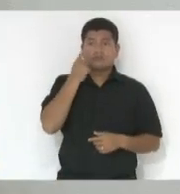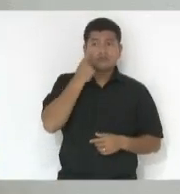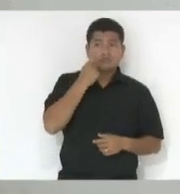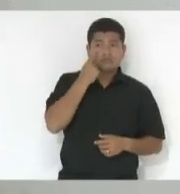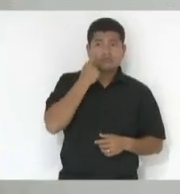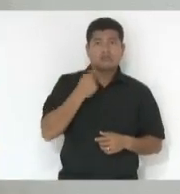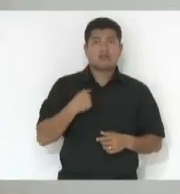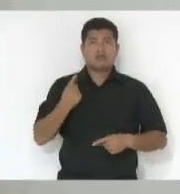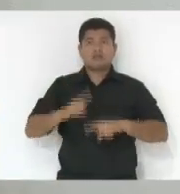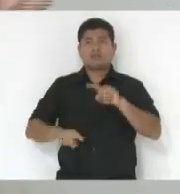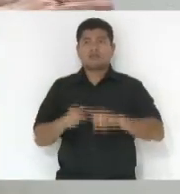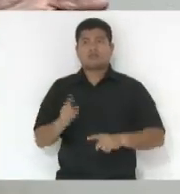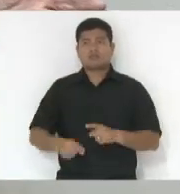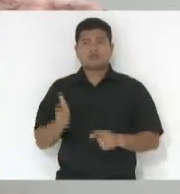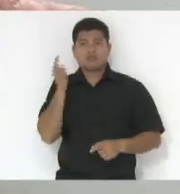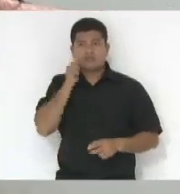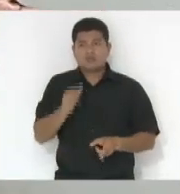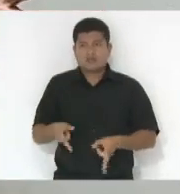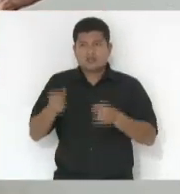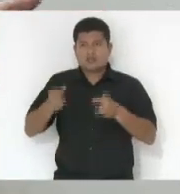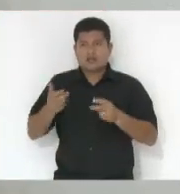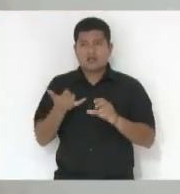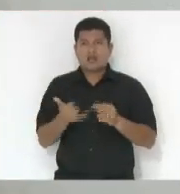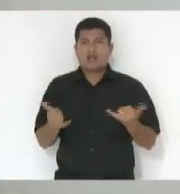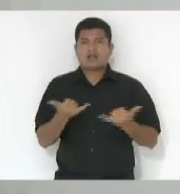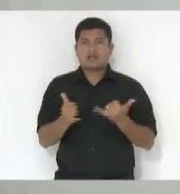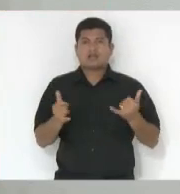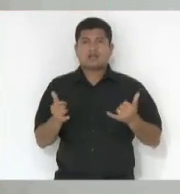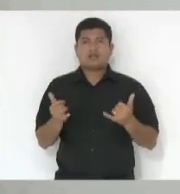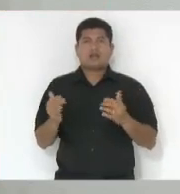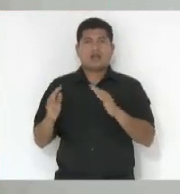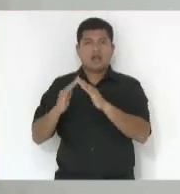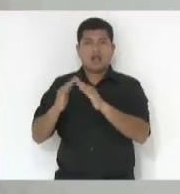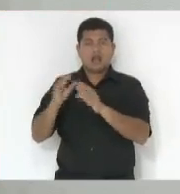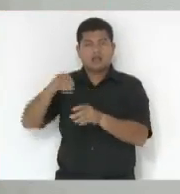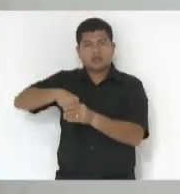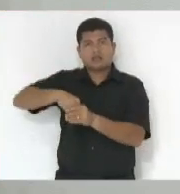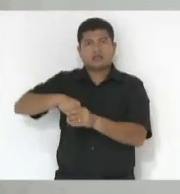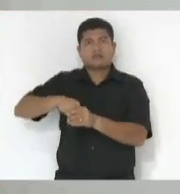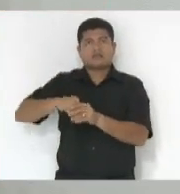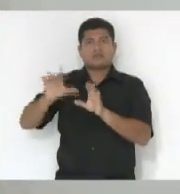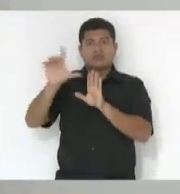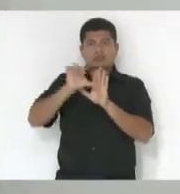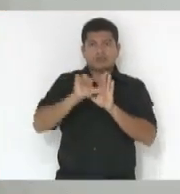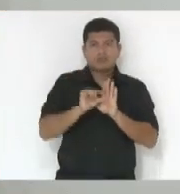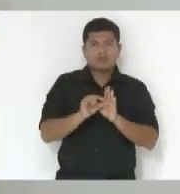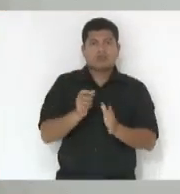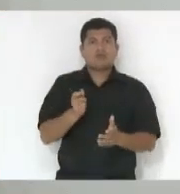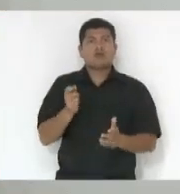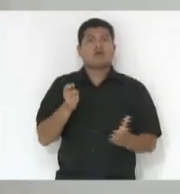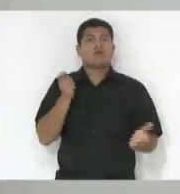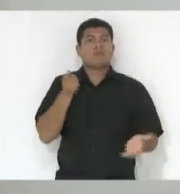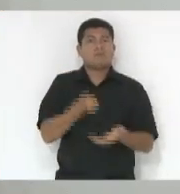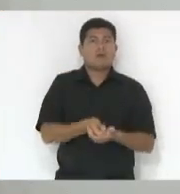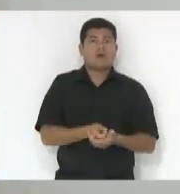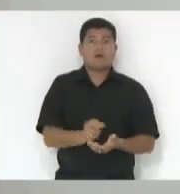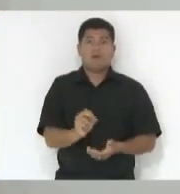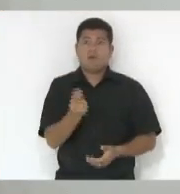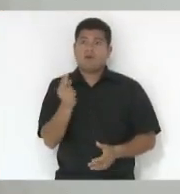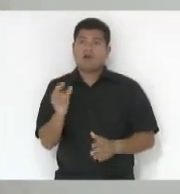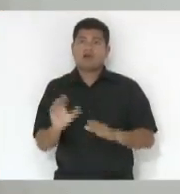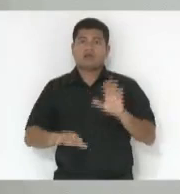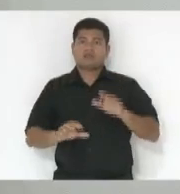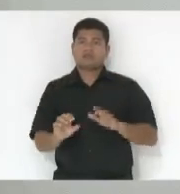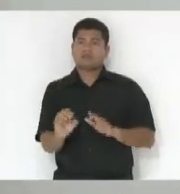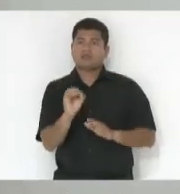permitam gerar energia em casa, né, reduzir o valor da conta, ou mesmo zerar e gerar